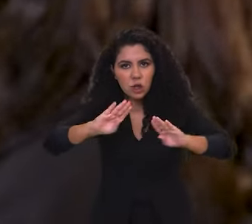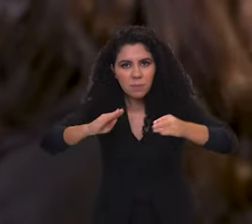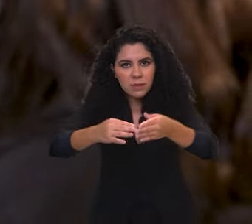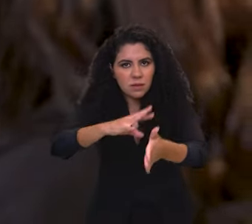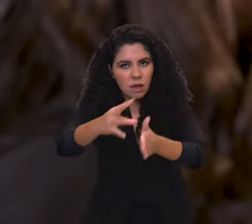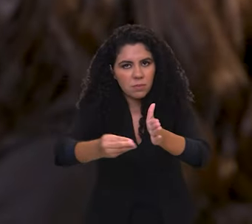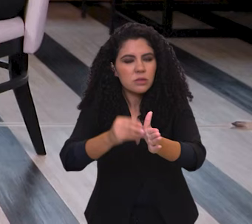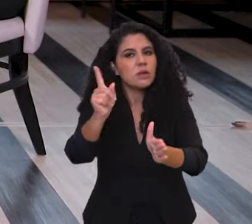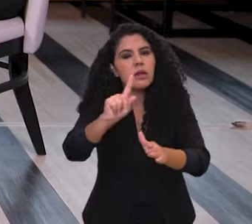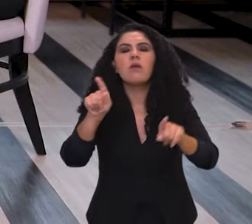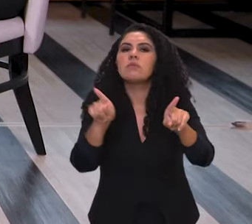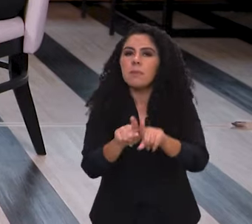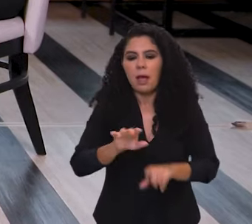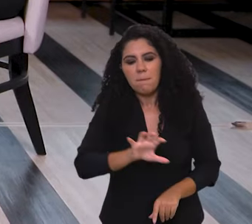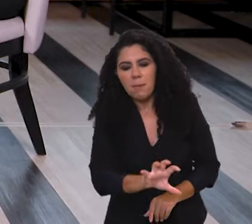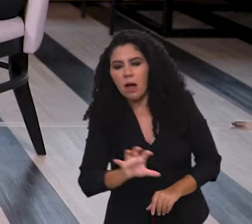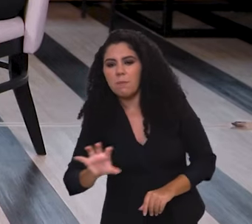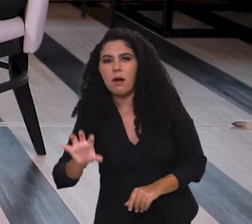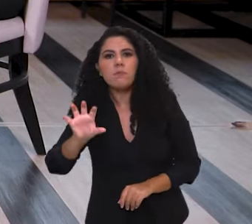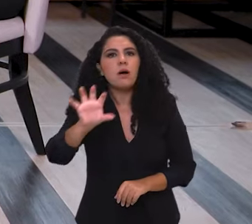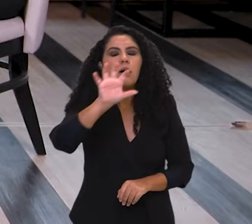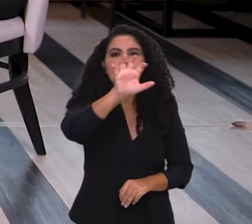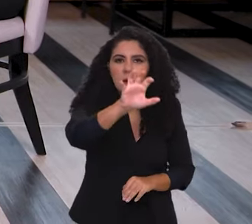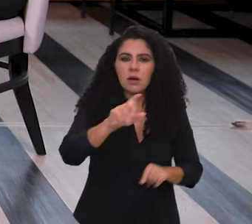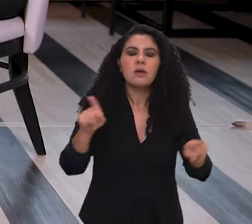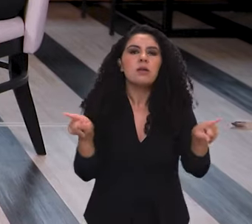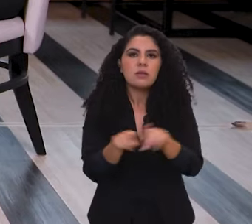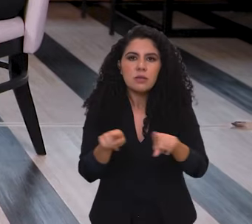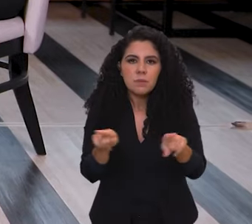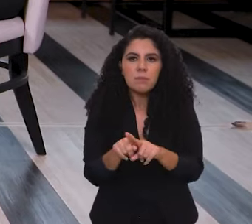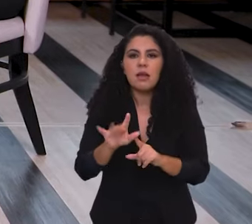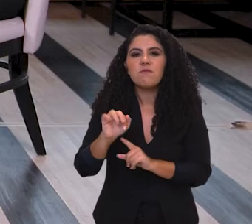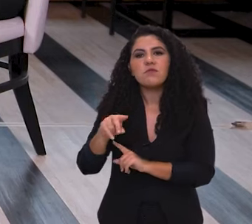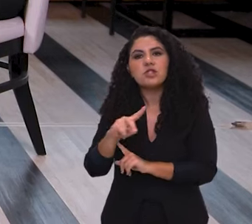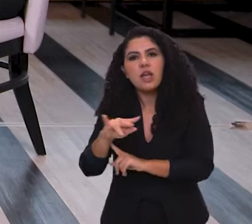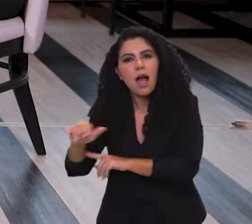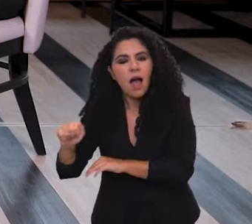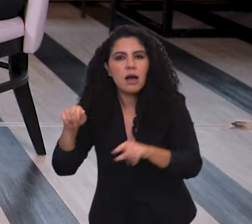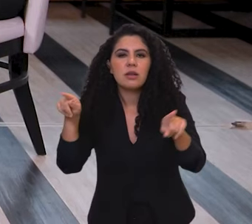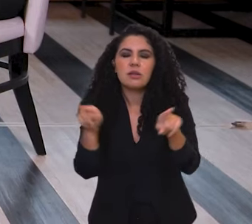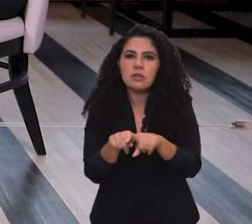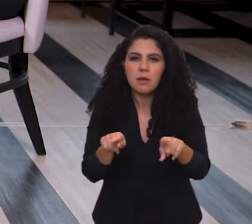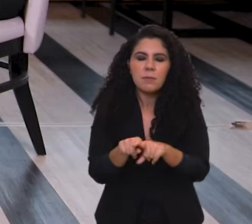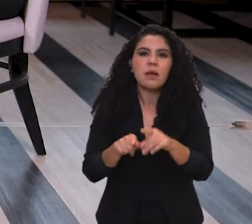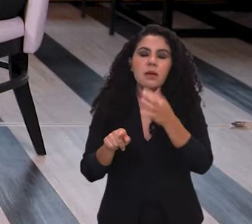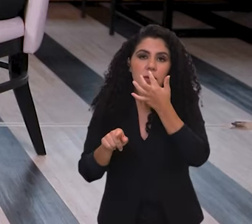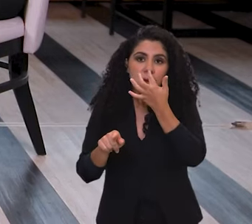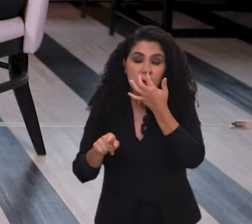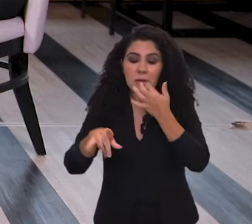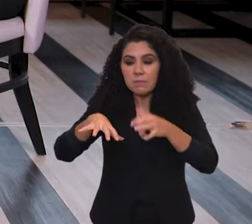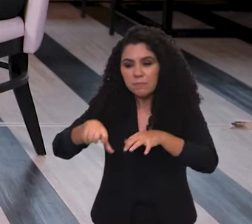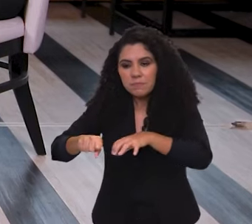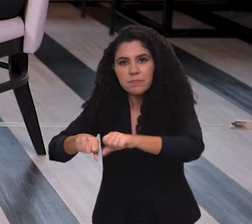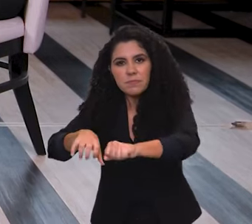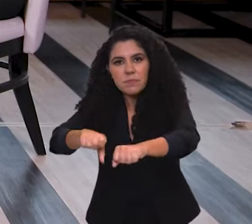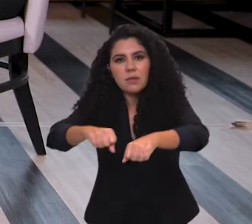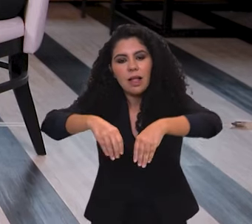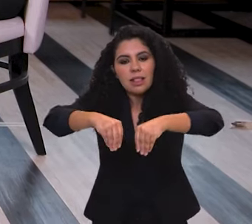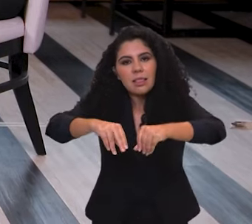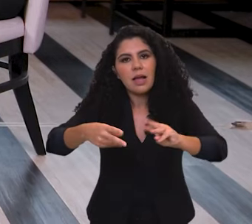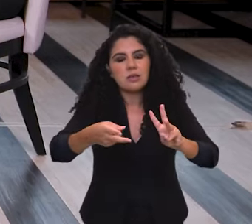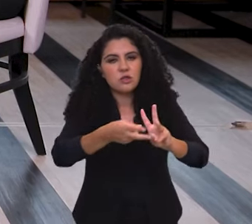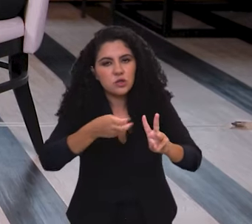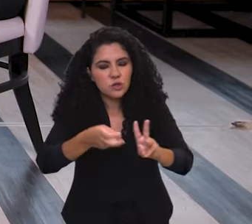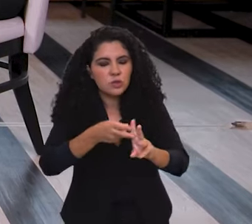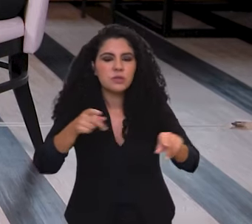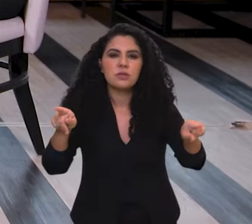mas em outras porções do território, regularização, questões de regularização fundiária, zoneamento ecológico econômico, demarcação de terras